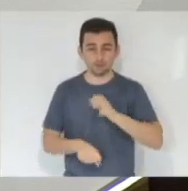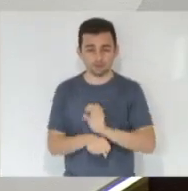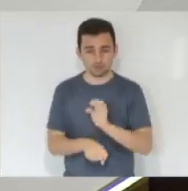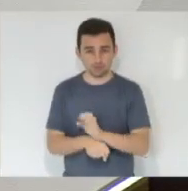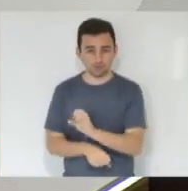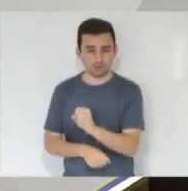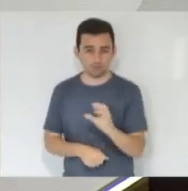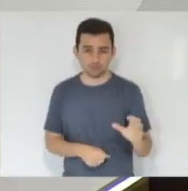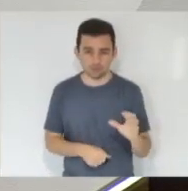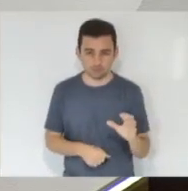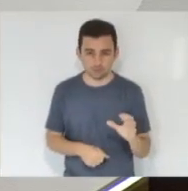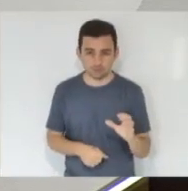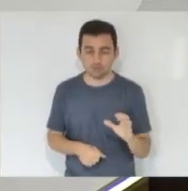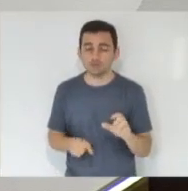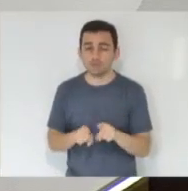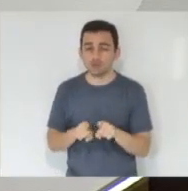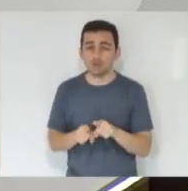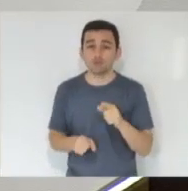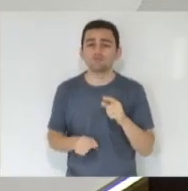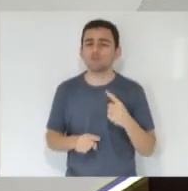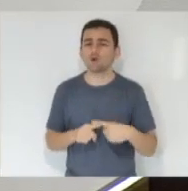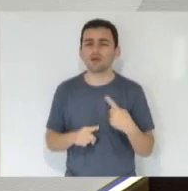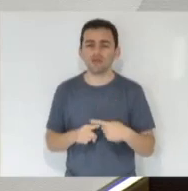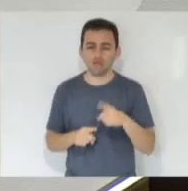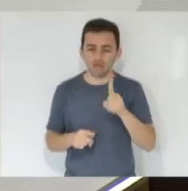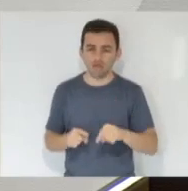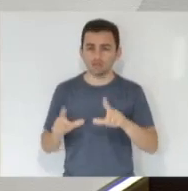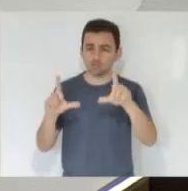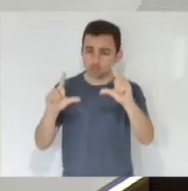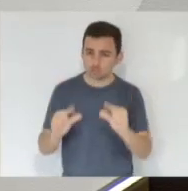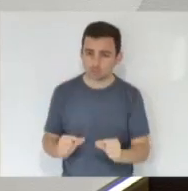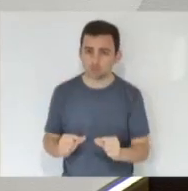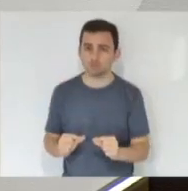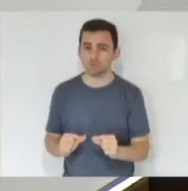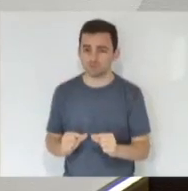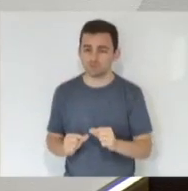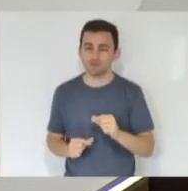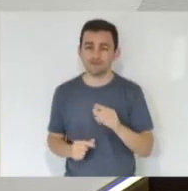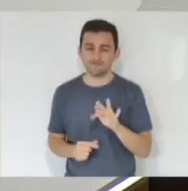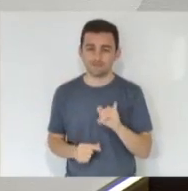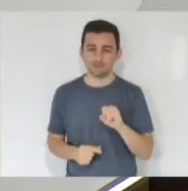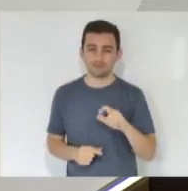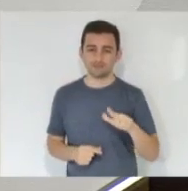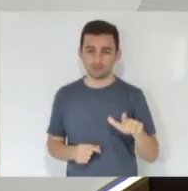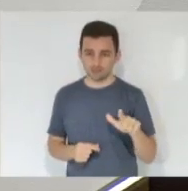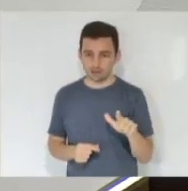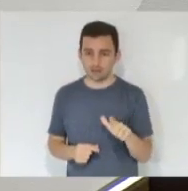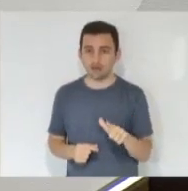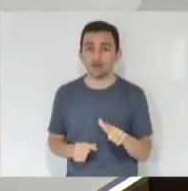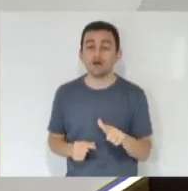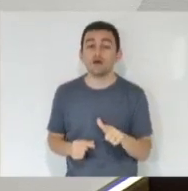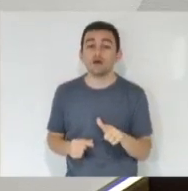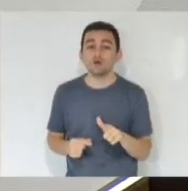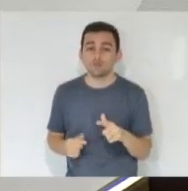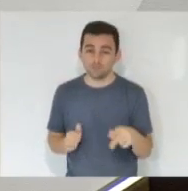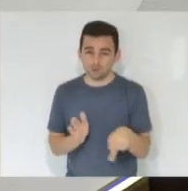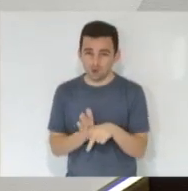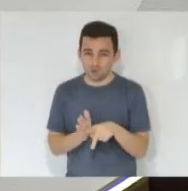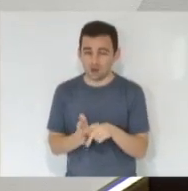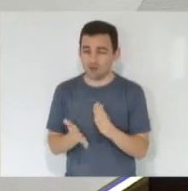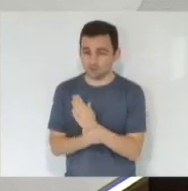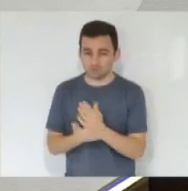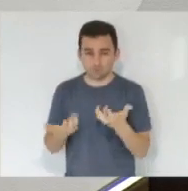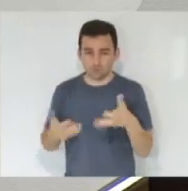com vistas a diminuir a evasão fiscal e garantir a justa arrecadação de tributos em